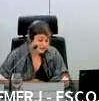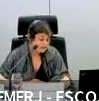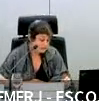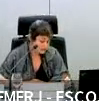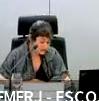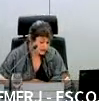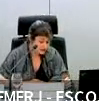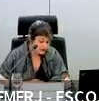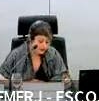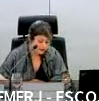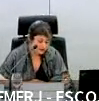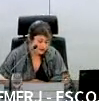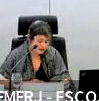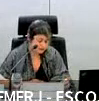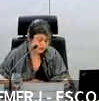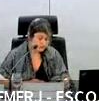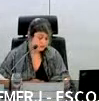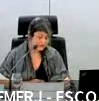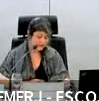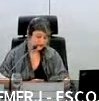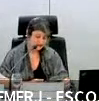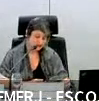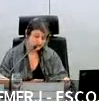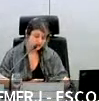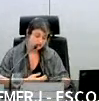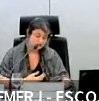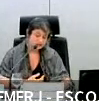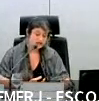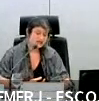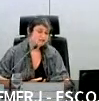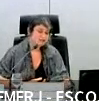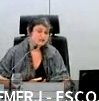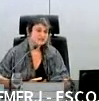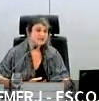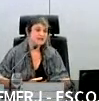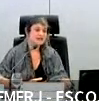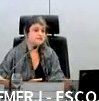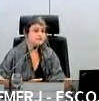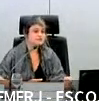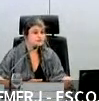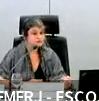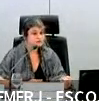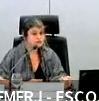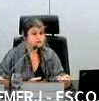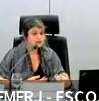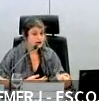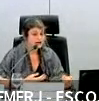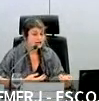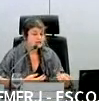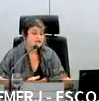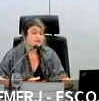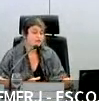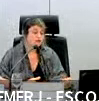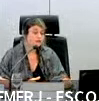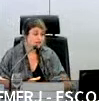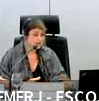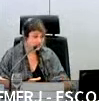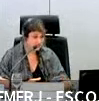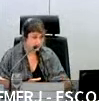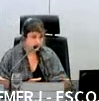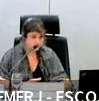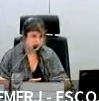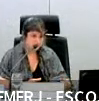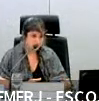E nesse processo de autodescoberta e solitário, eles relatam sobre a relação com